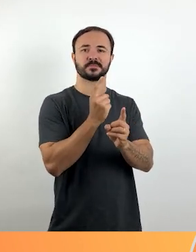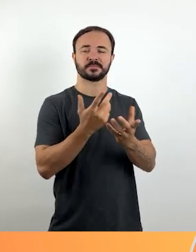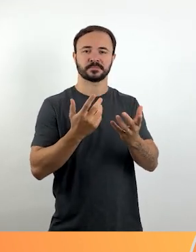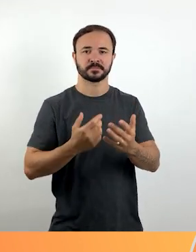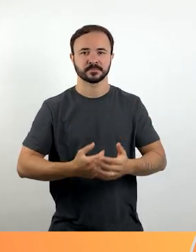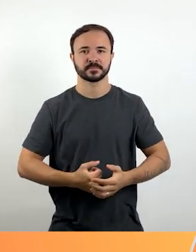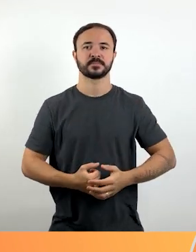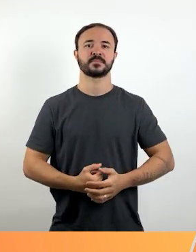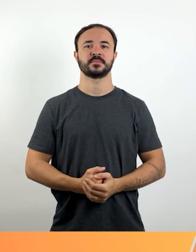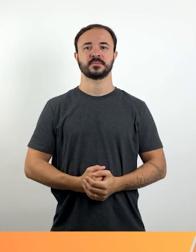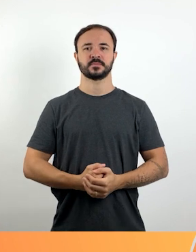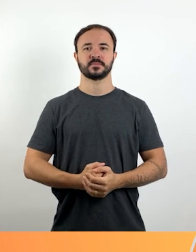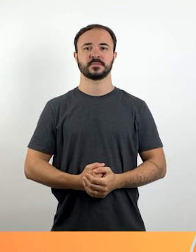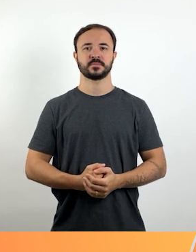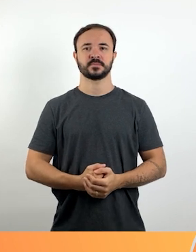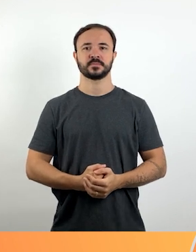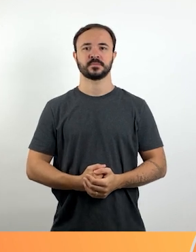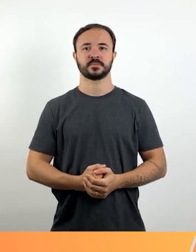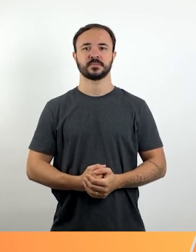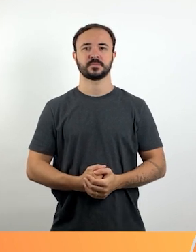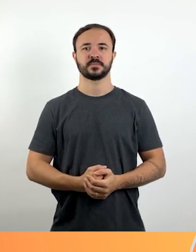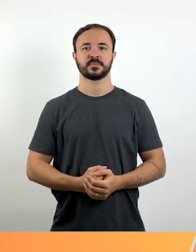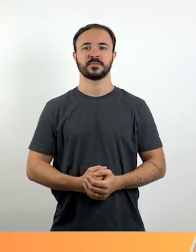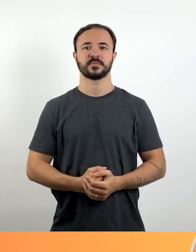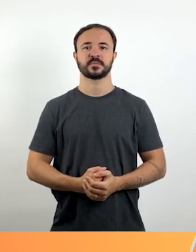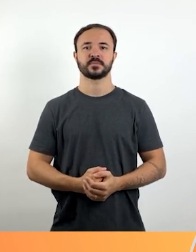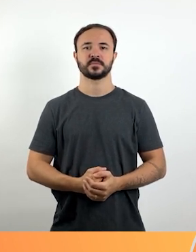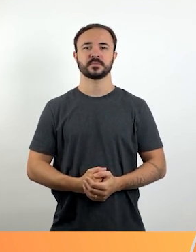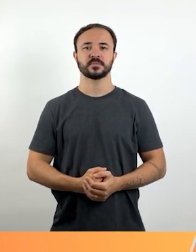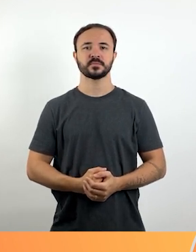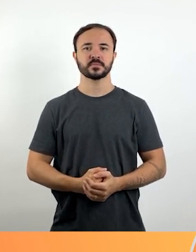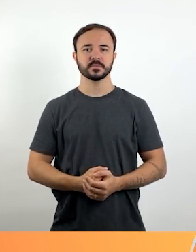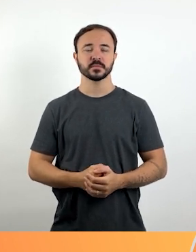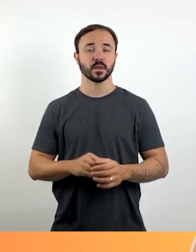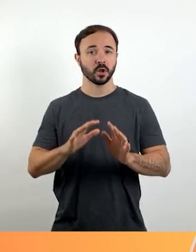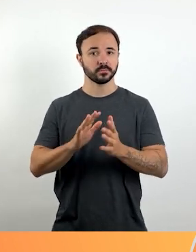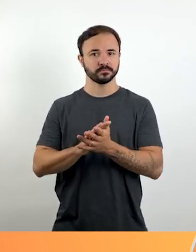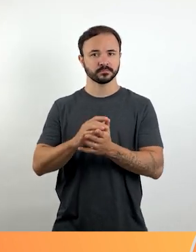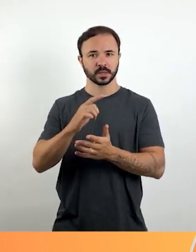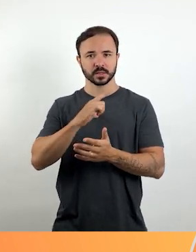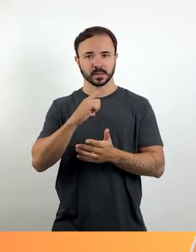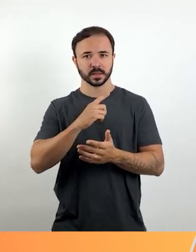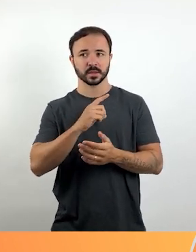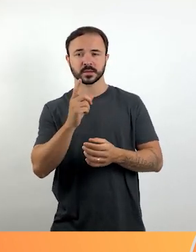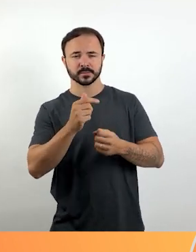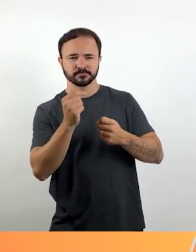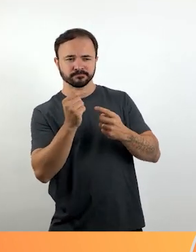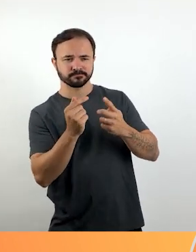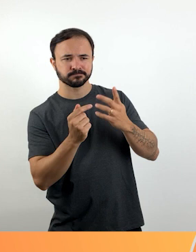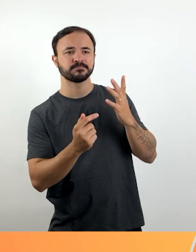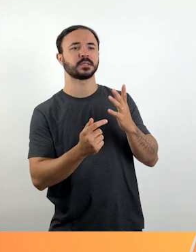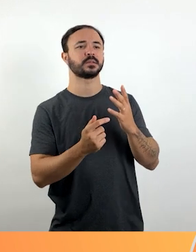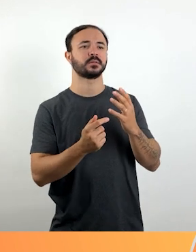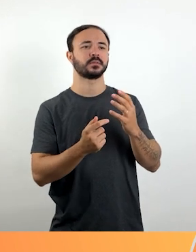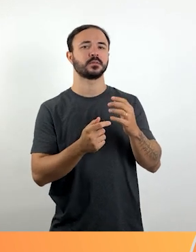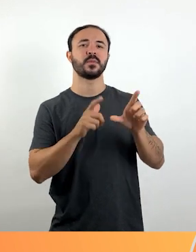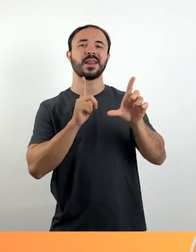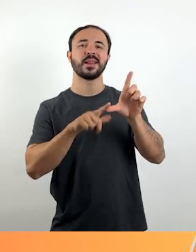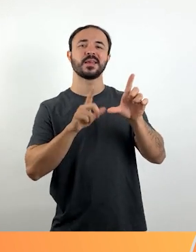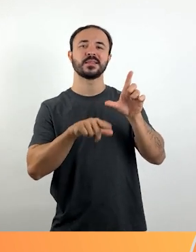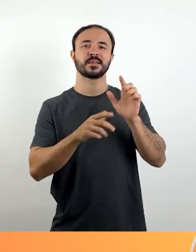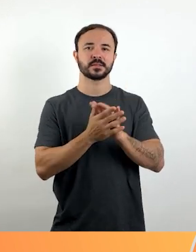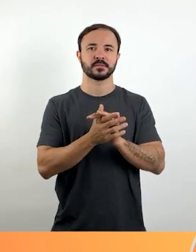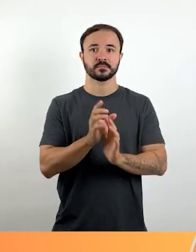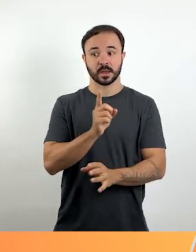só, vamos buscar uma relação dessas letras aqui de baixo com essas letras que nós já